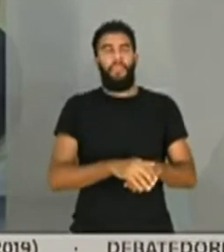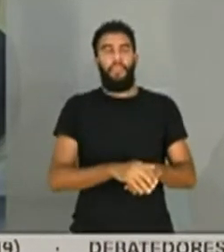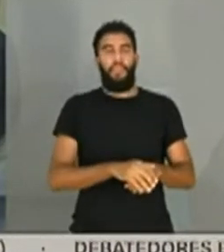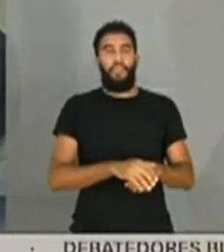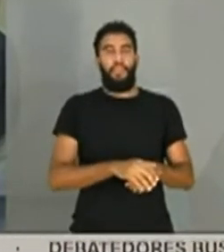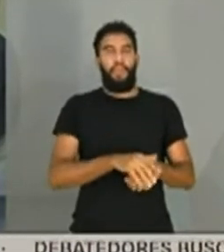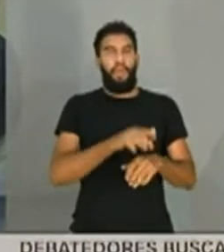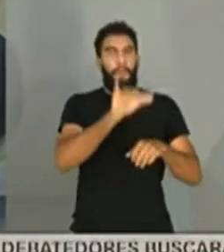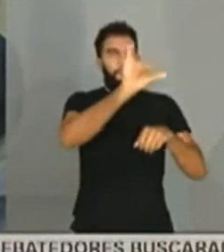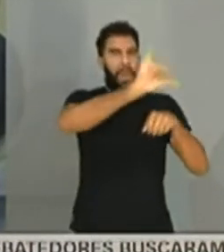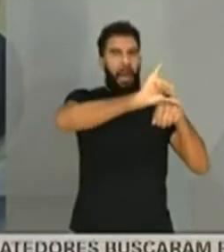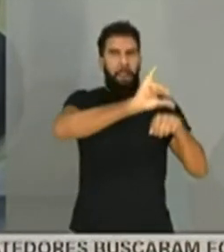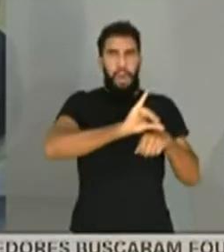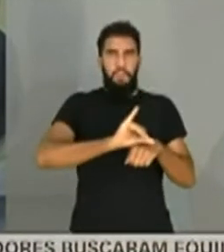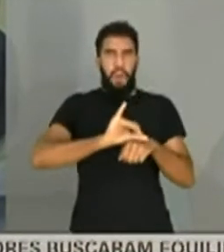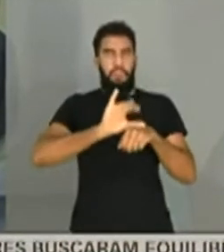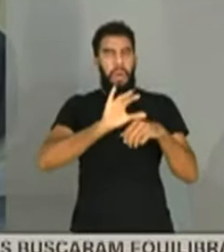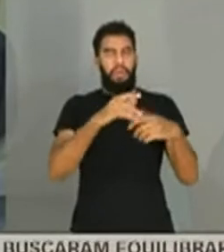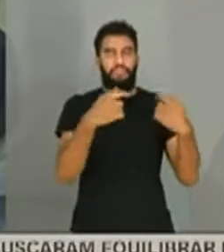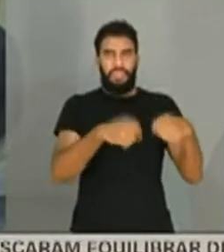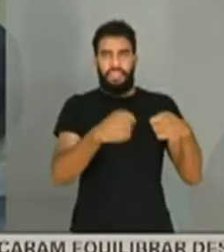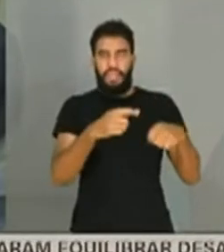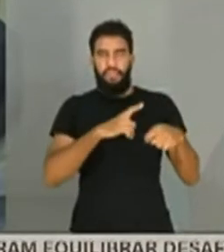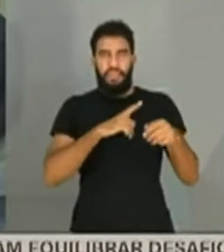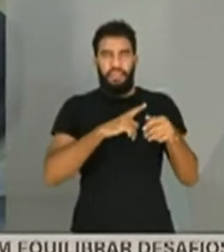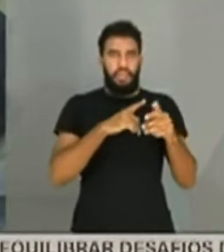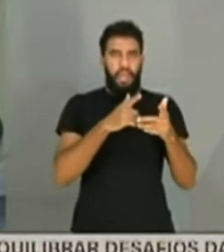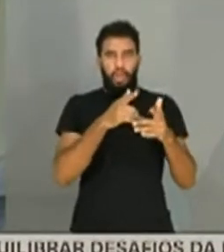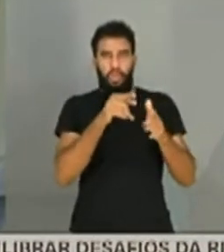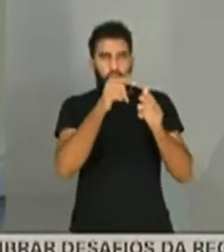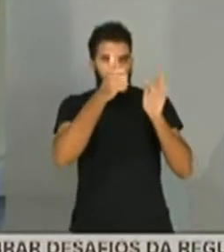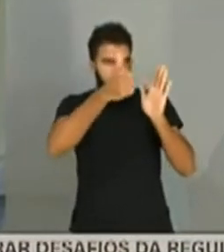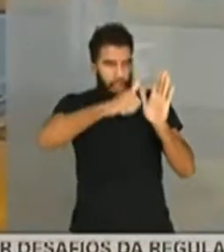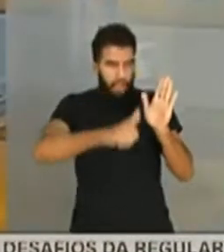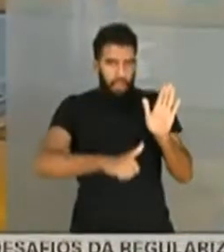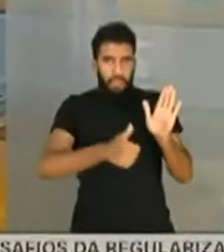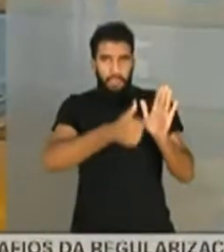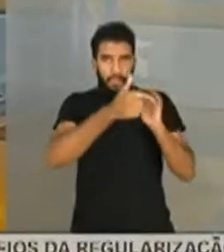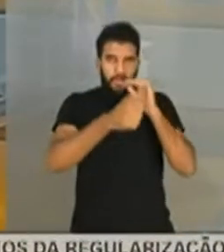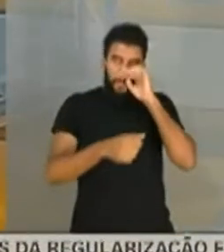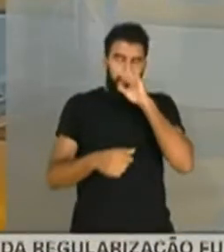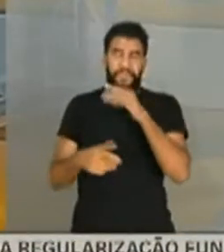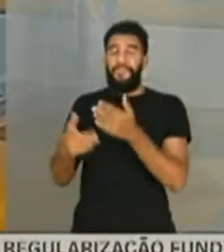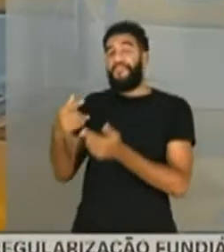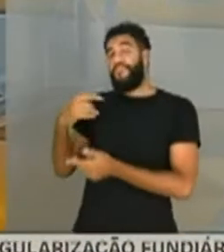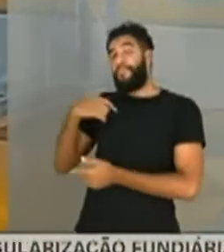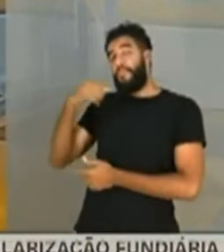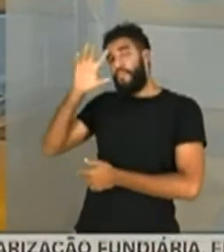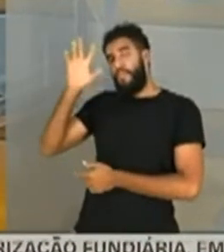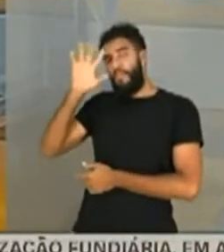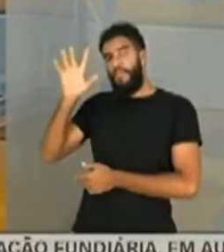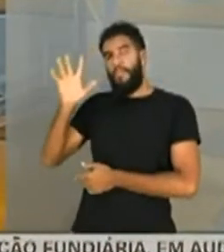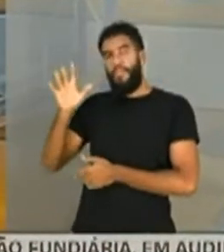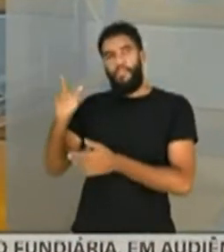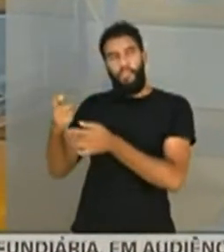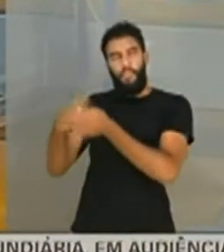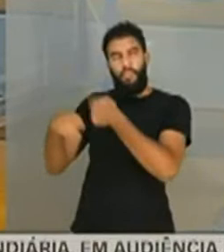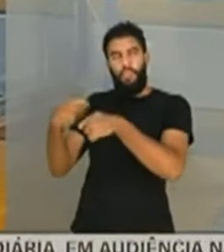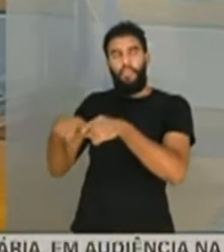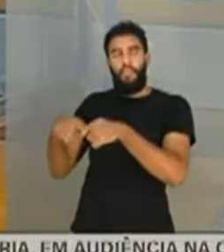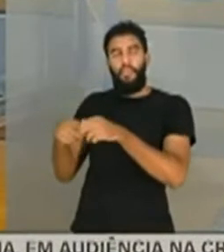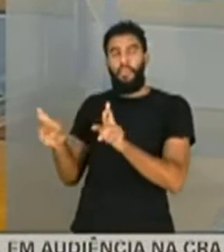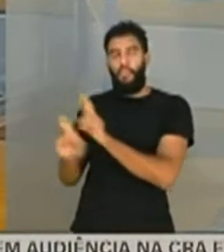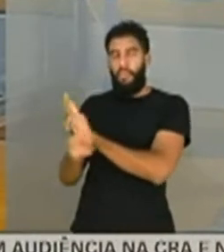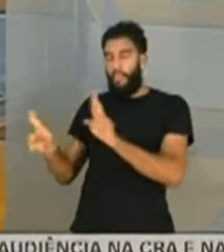teria que ter uma divisão até melhor, para falar com o senhor. Comercialmente falando, qual a relação entre a